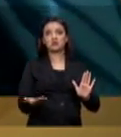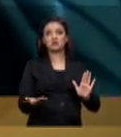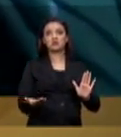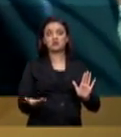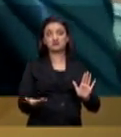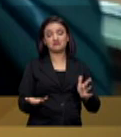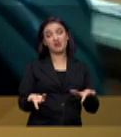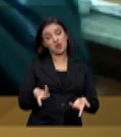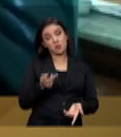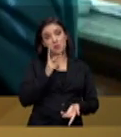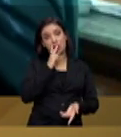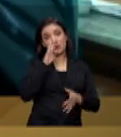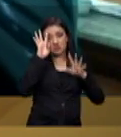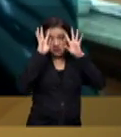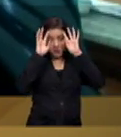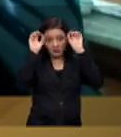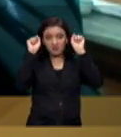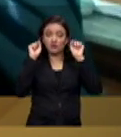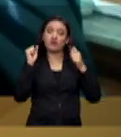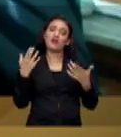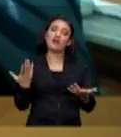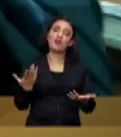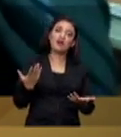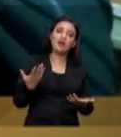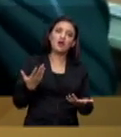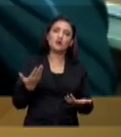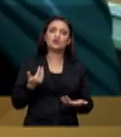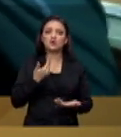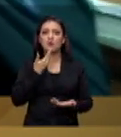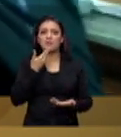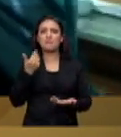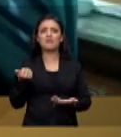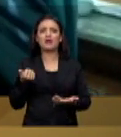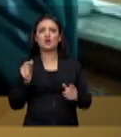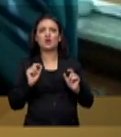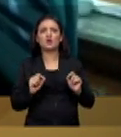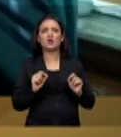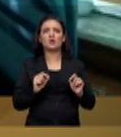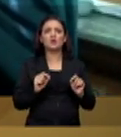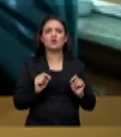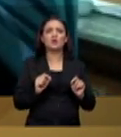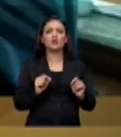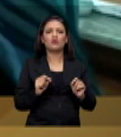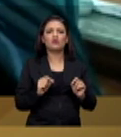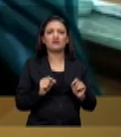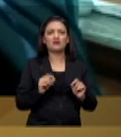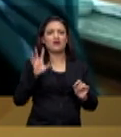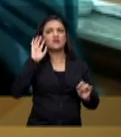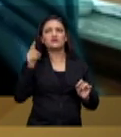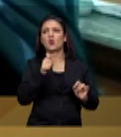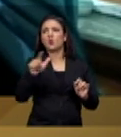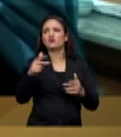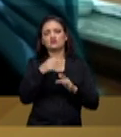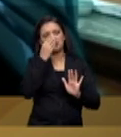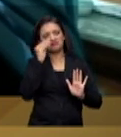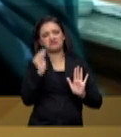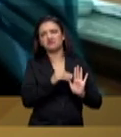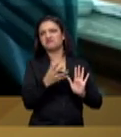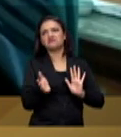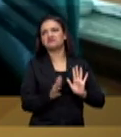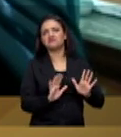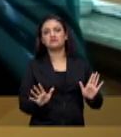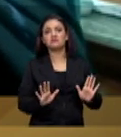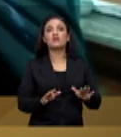tenha preferido, né, a pensar casos como se possível,